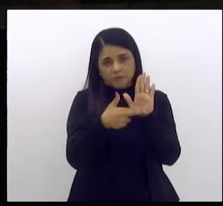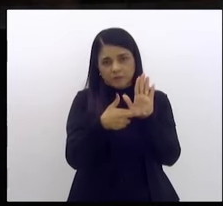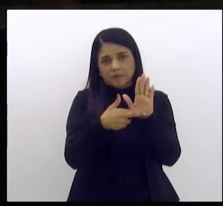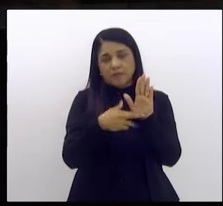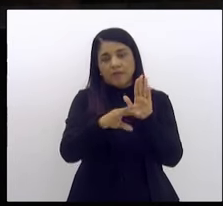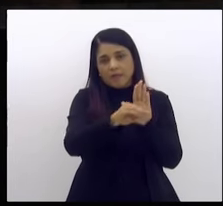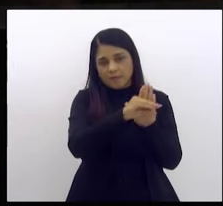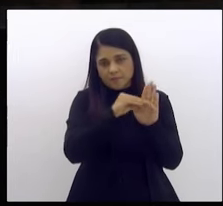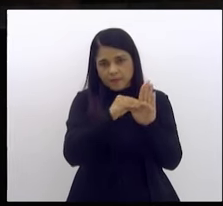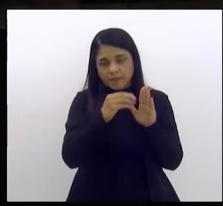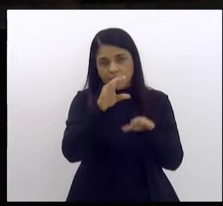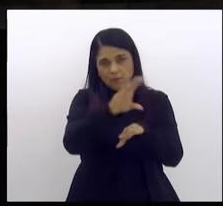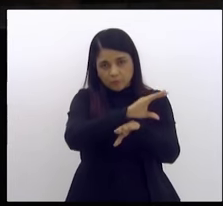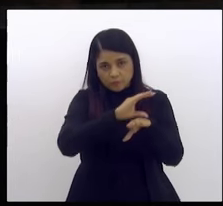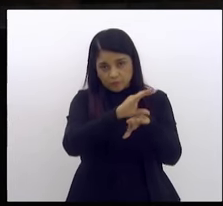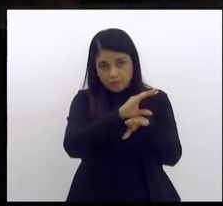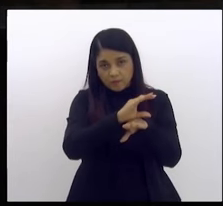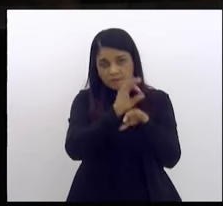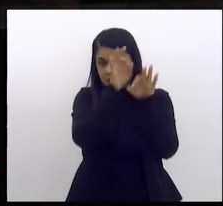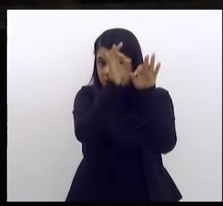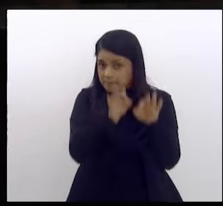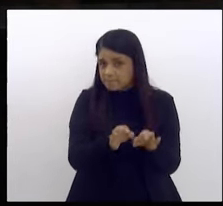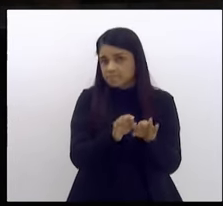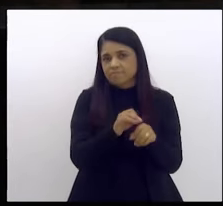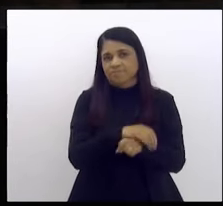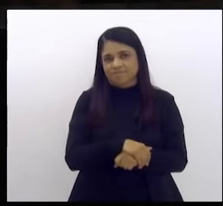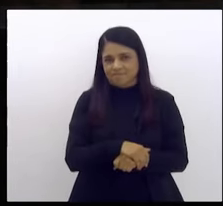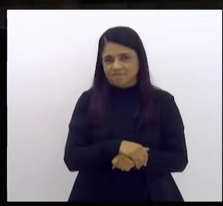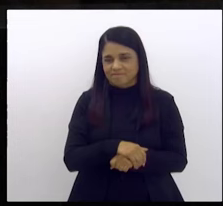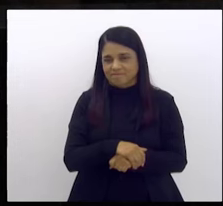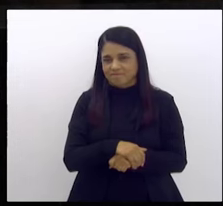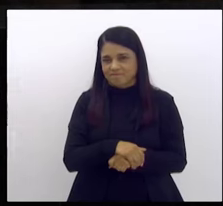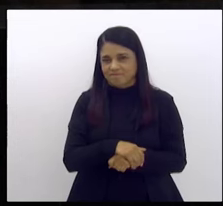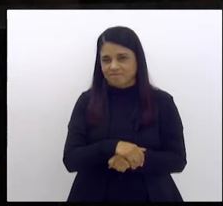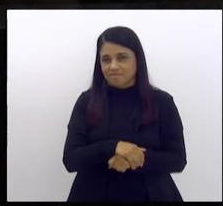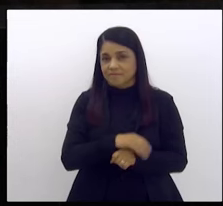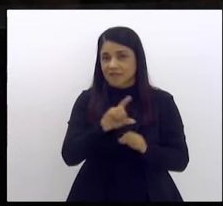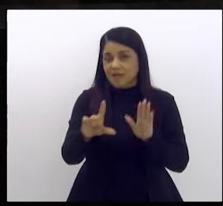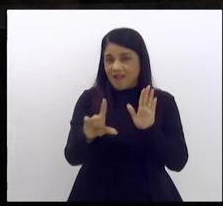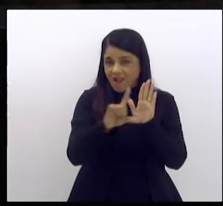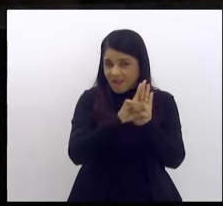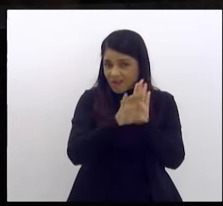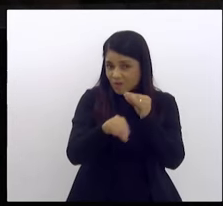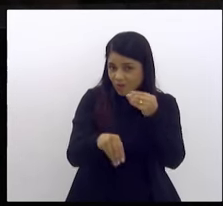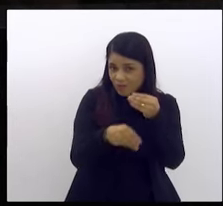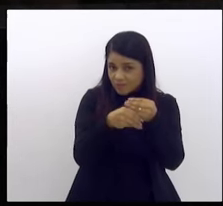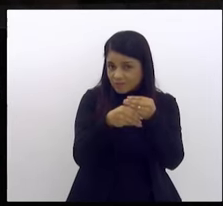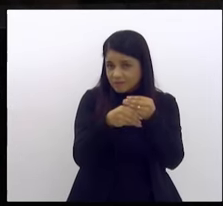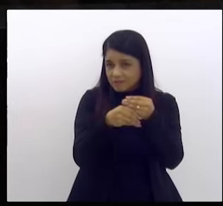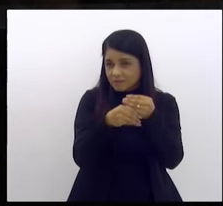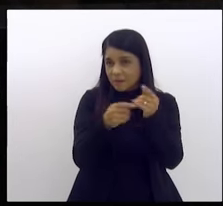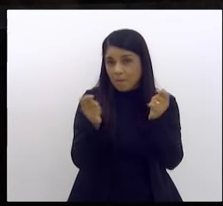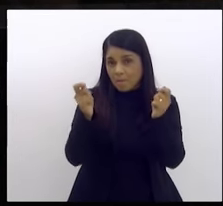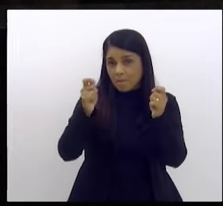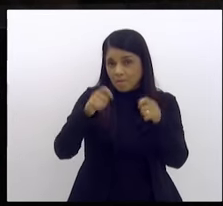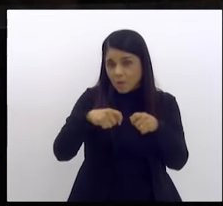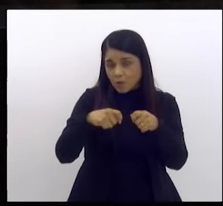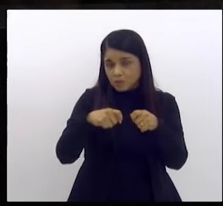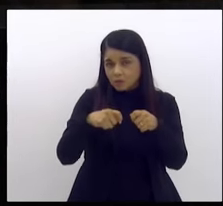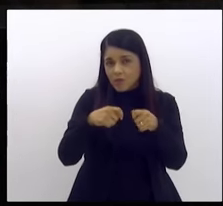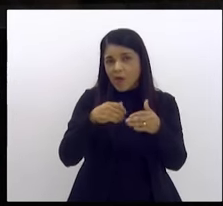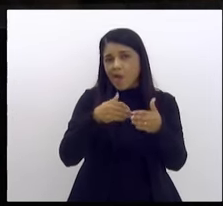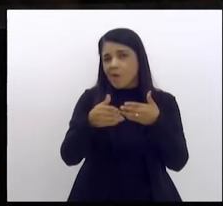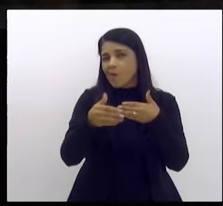constitucional, será definidora. Mas a lei complementar pode ser editada a